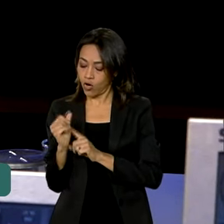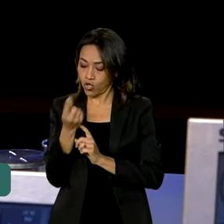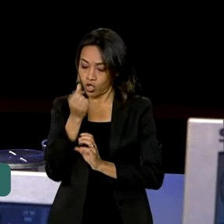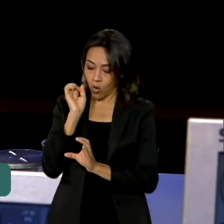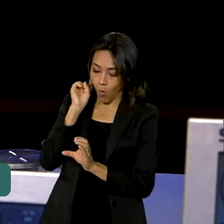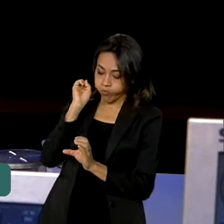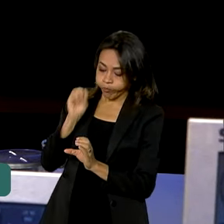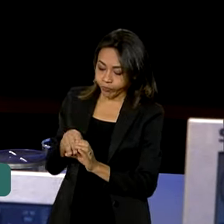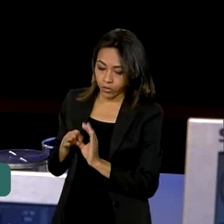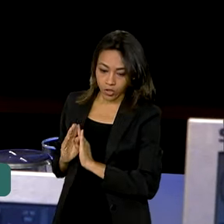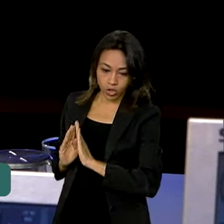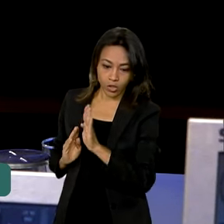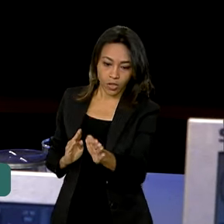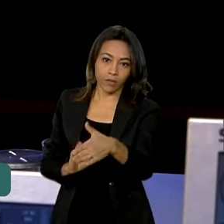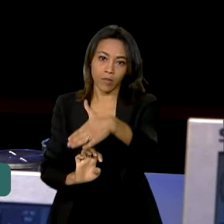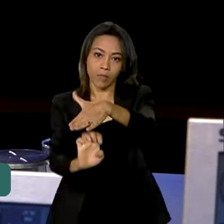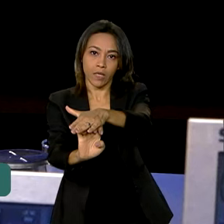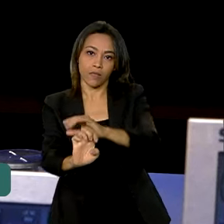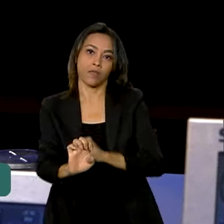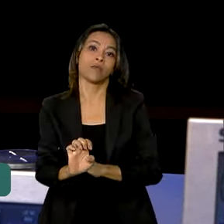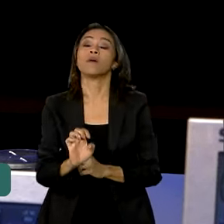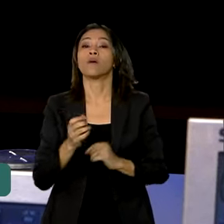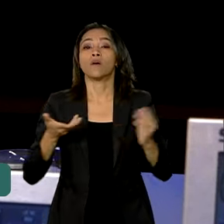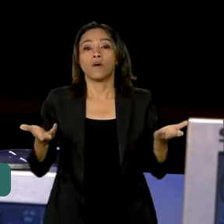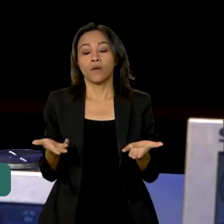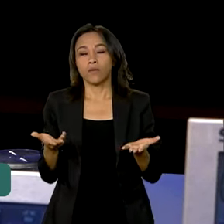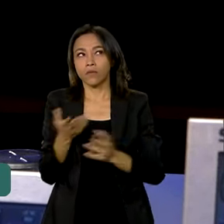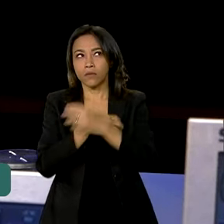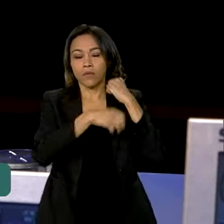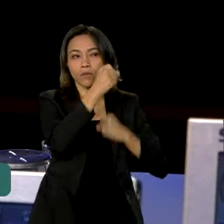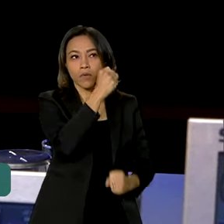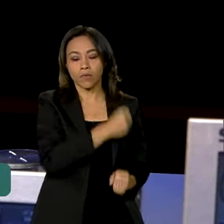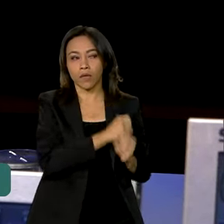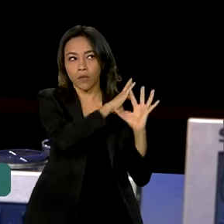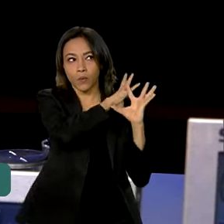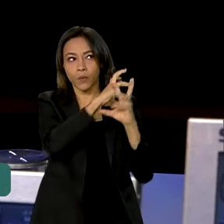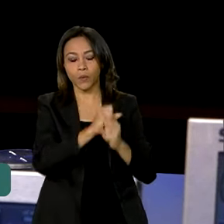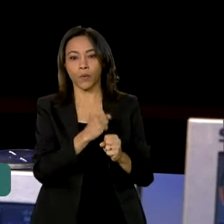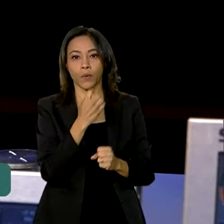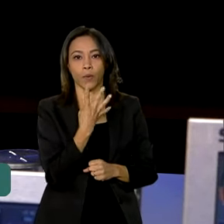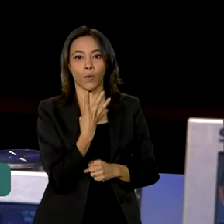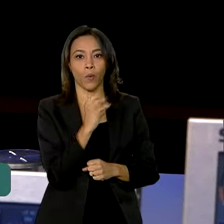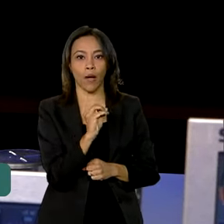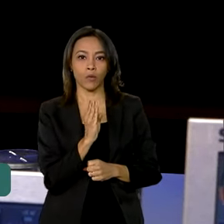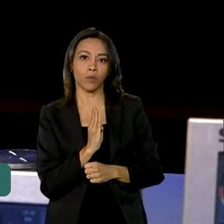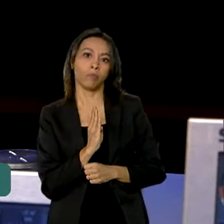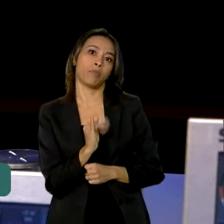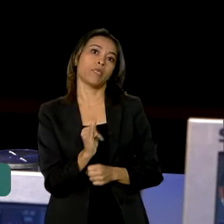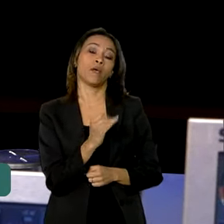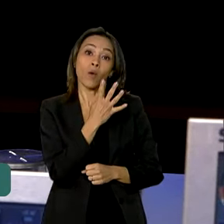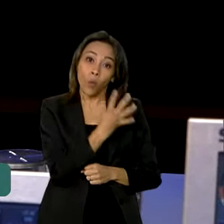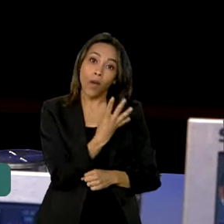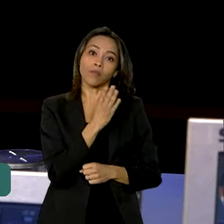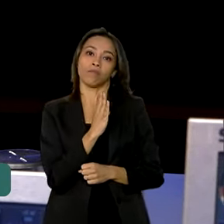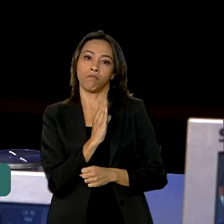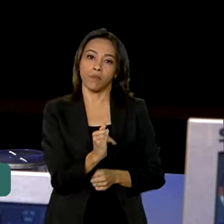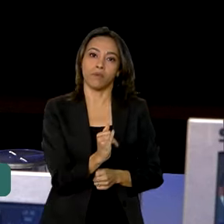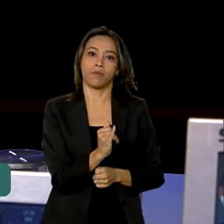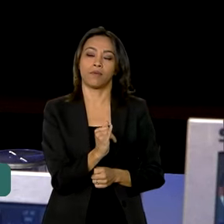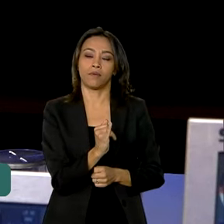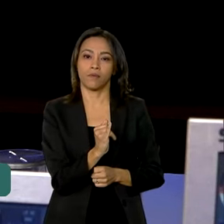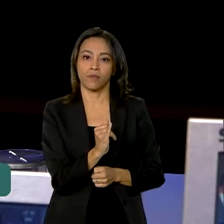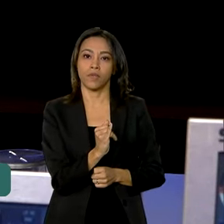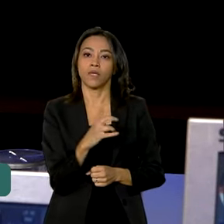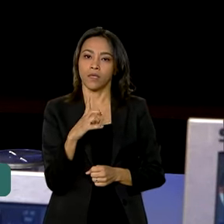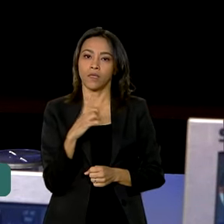direto na empresa. Hoje, nós já temos, o ano passado foram mais de 4 bilhões. E nós estamos, para além daquilo que é